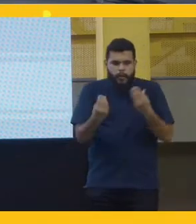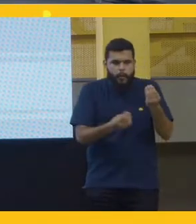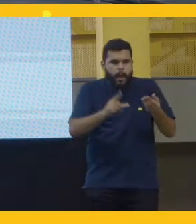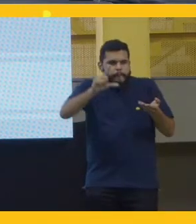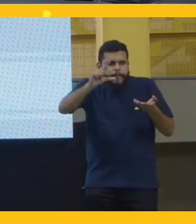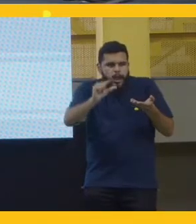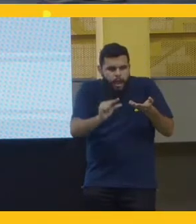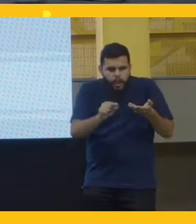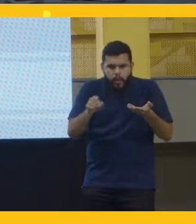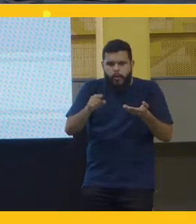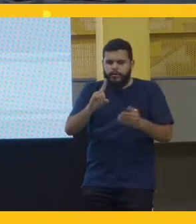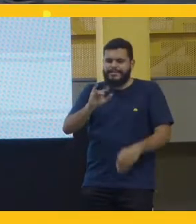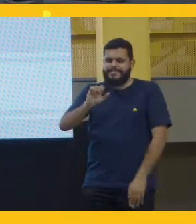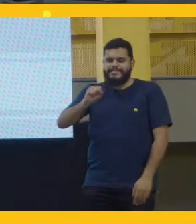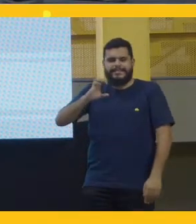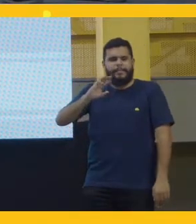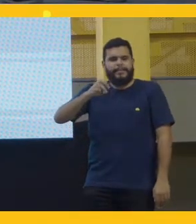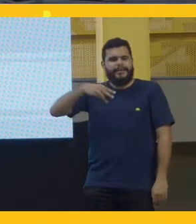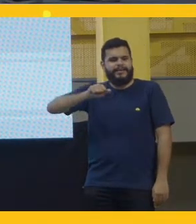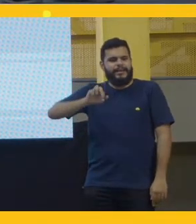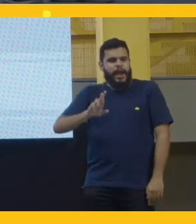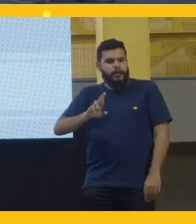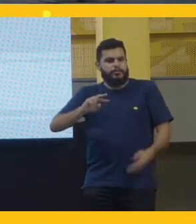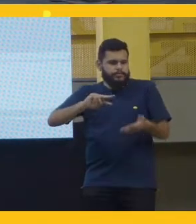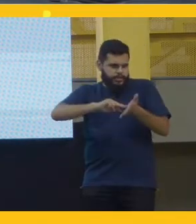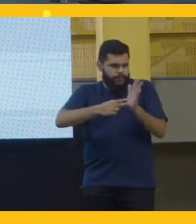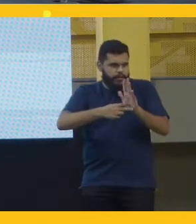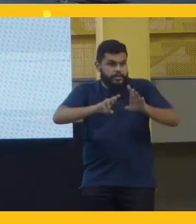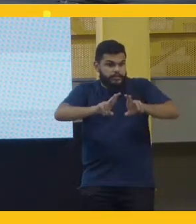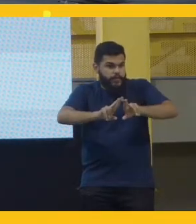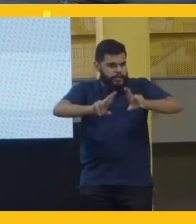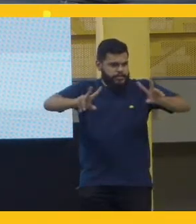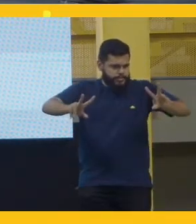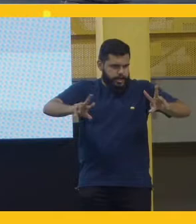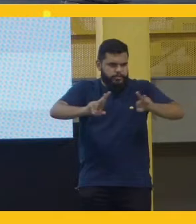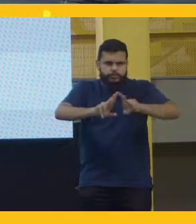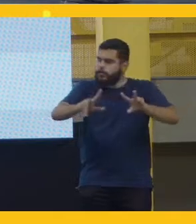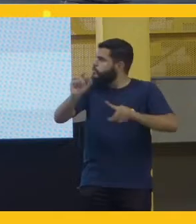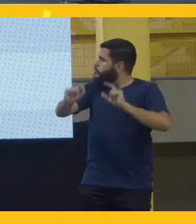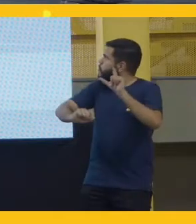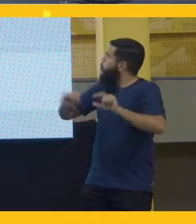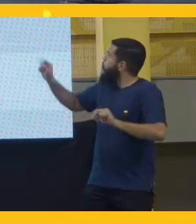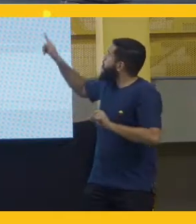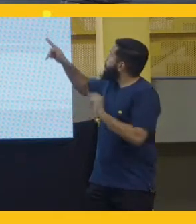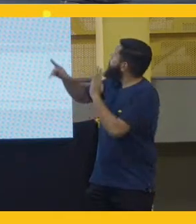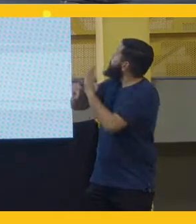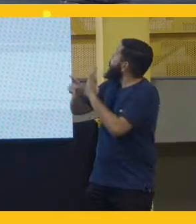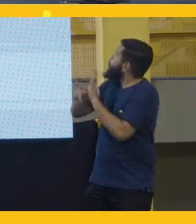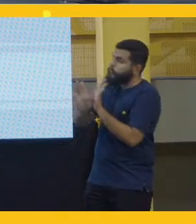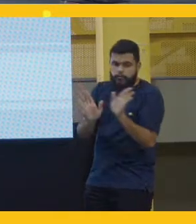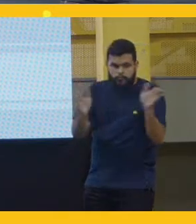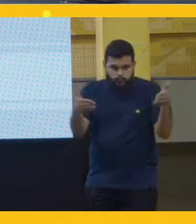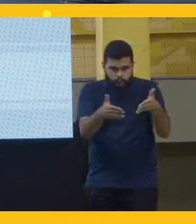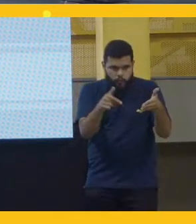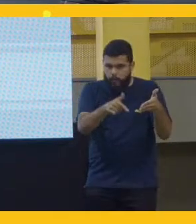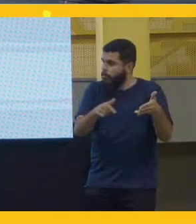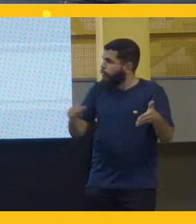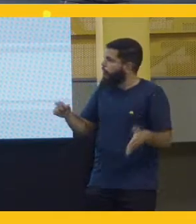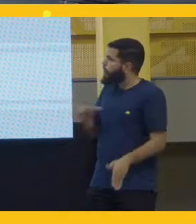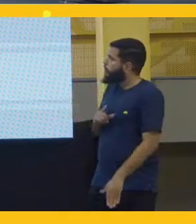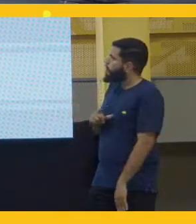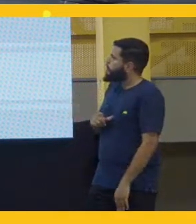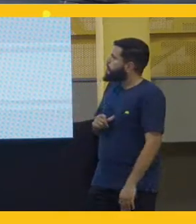discriminação, discriminar é diferenciar, de quê? Dos alvos. É, acabou